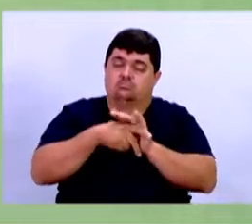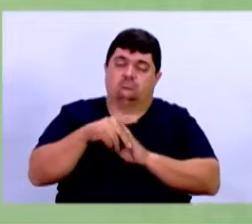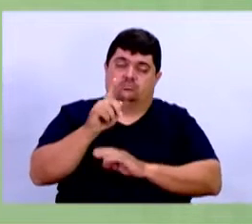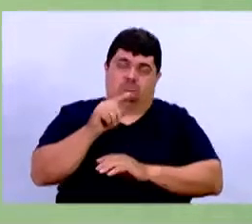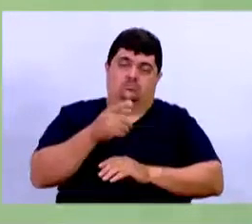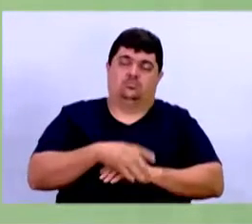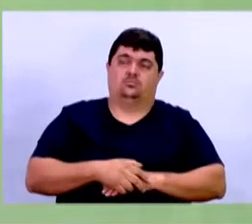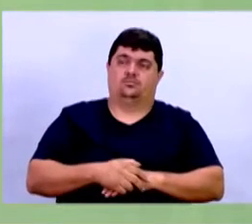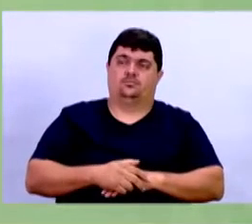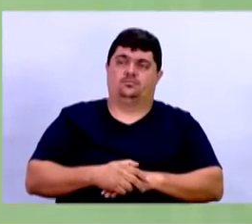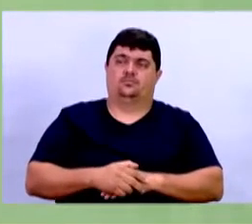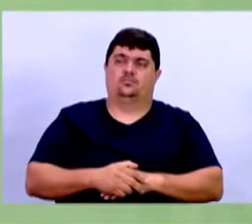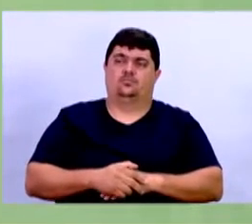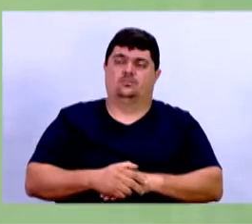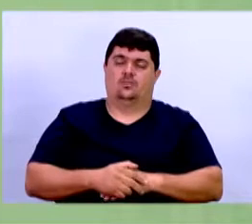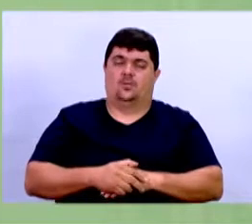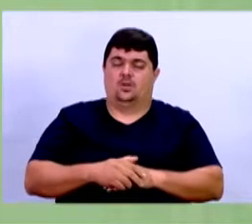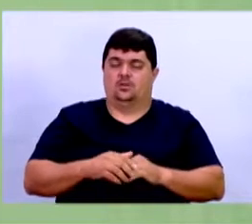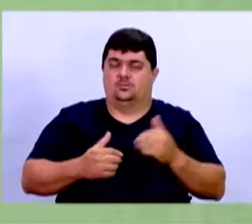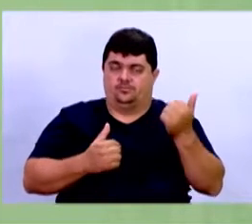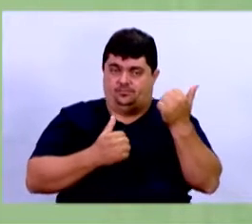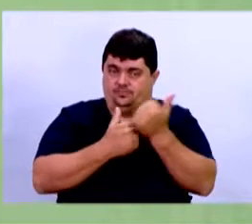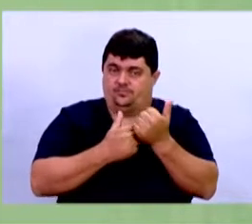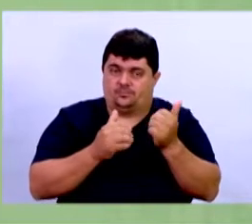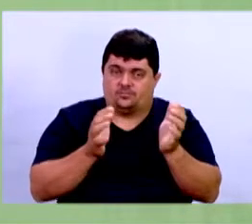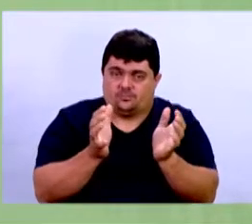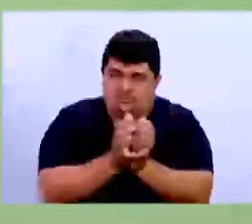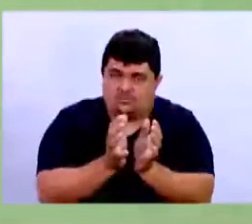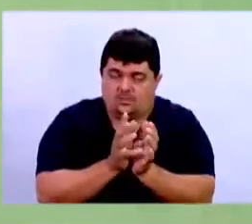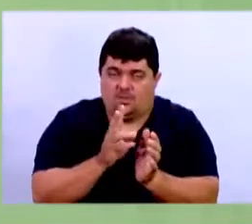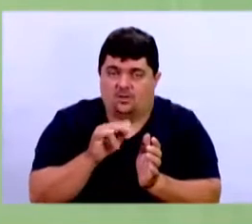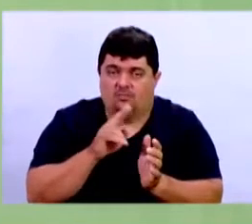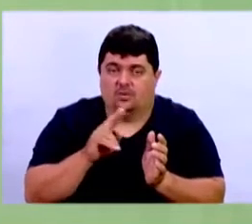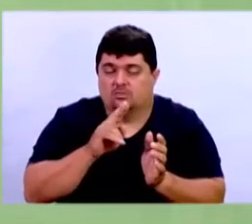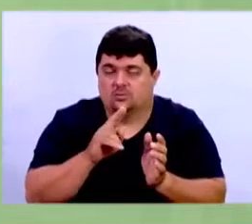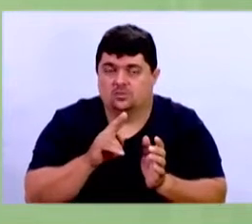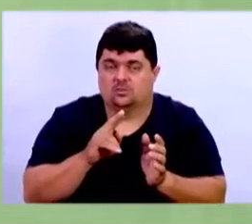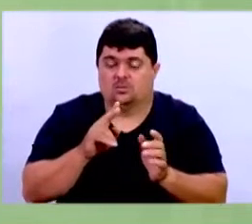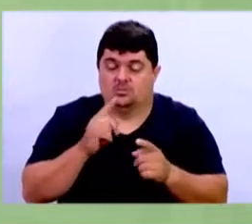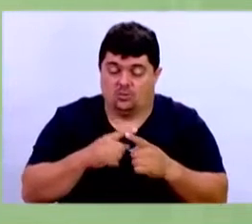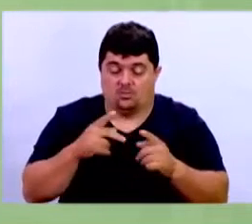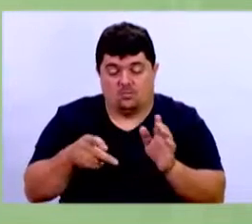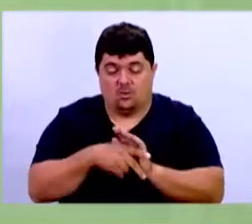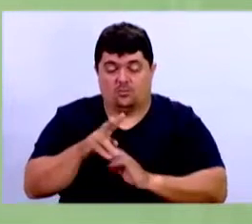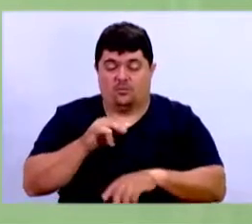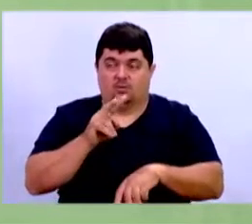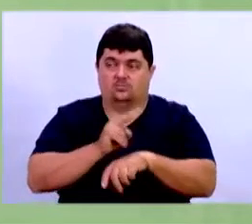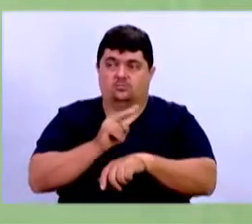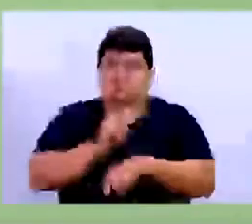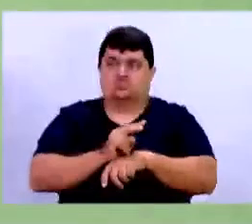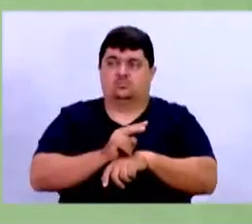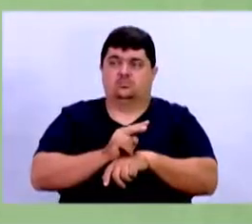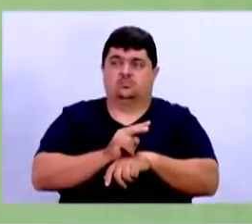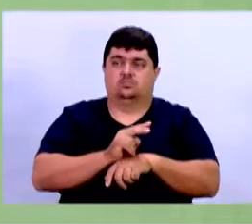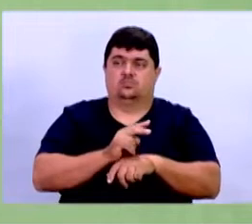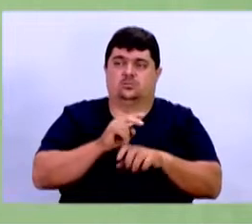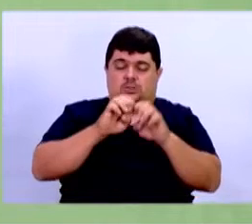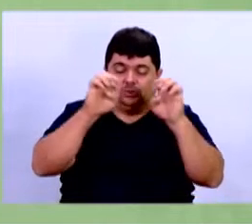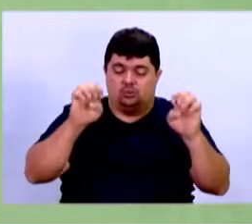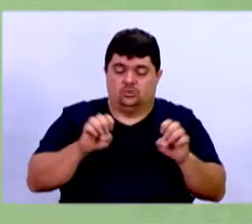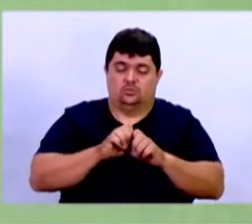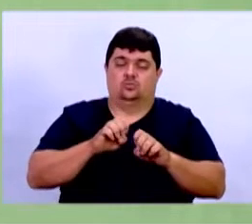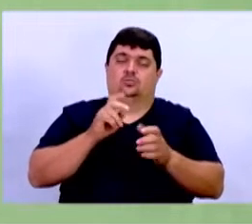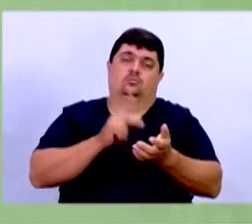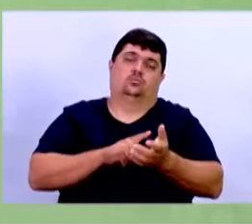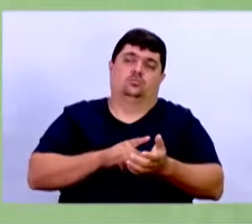Nesse subconjunto, nós utilizamos ele para gerenciar a estrutura do banco de